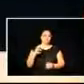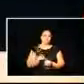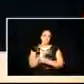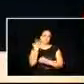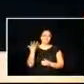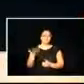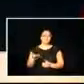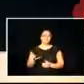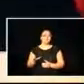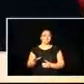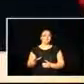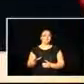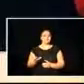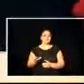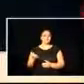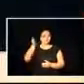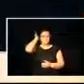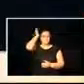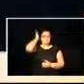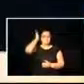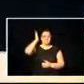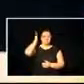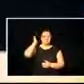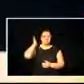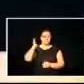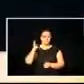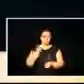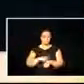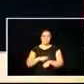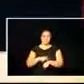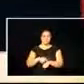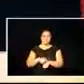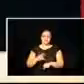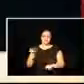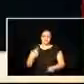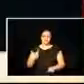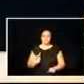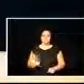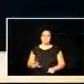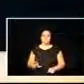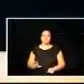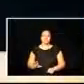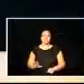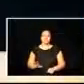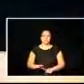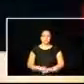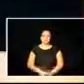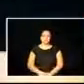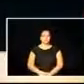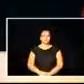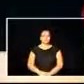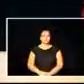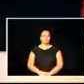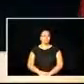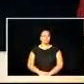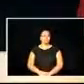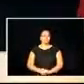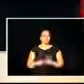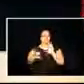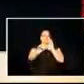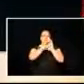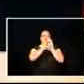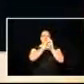importantes do município? Mas este não é o momento. Porque vejam bem, a Constituição Federal é clara em seu